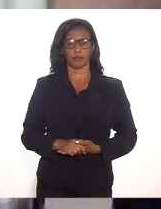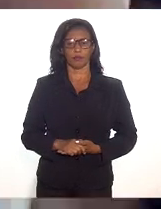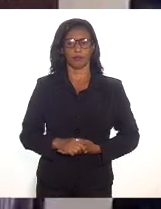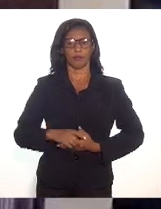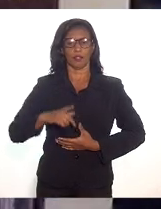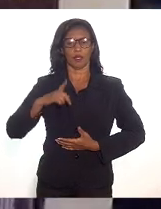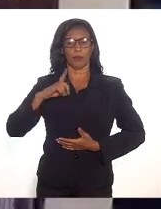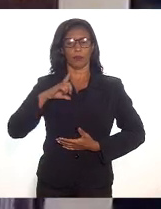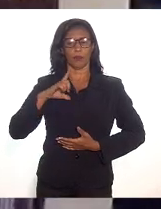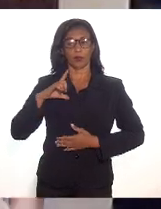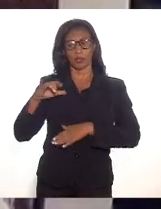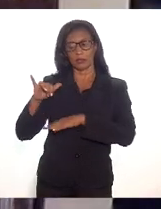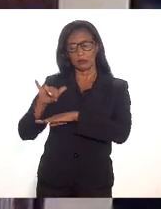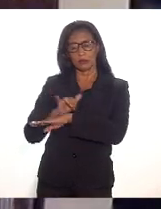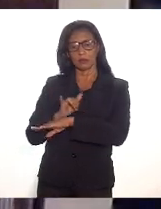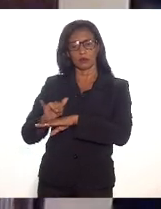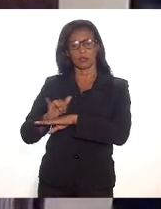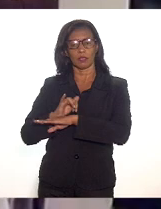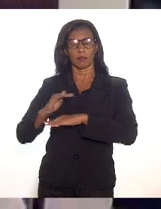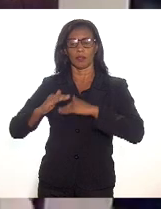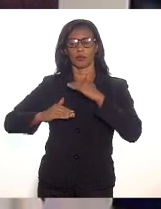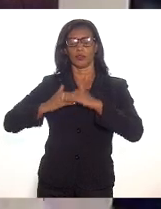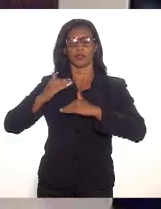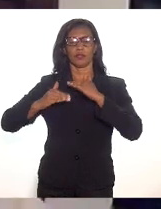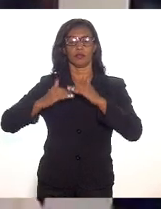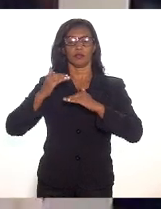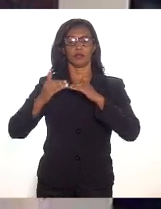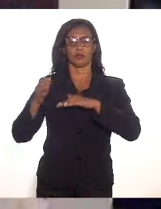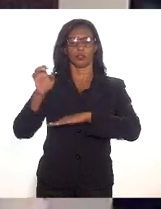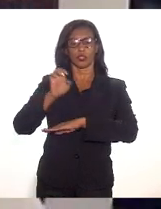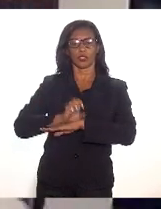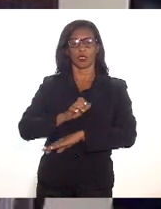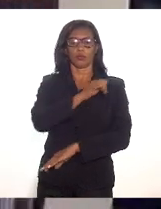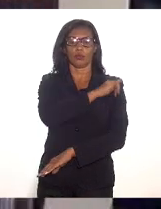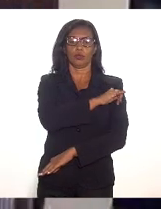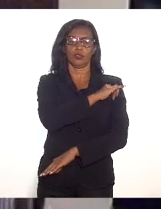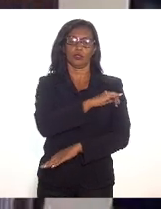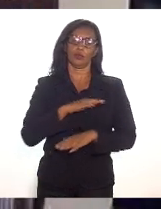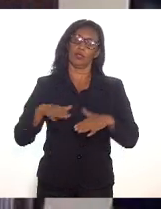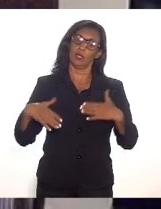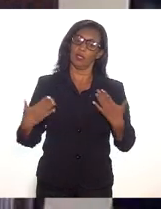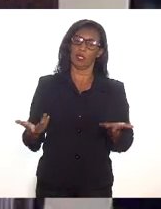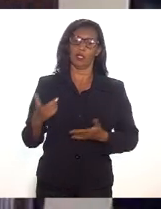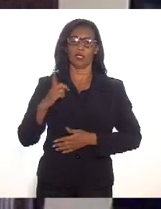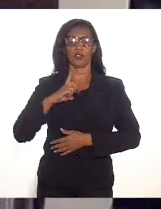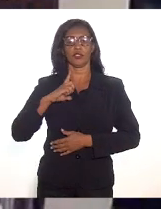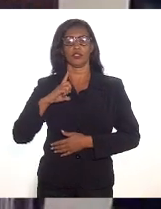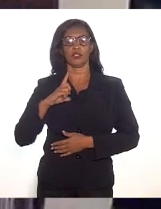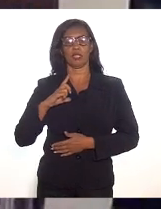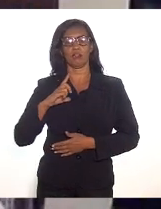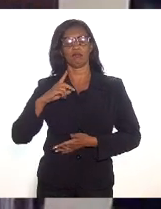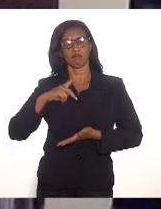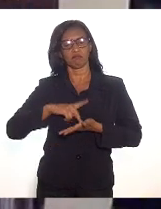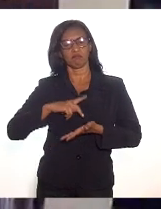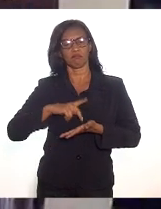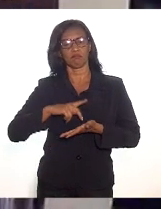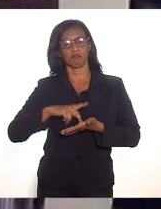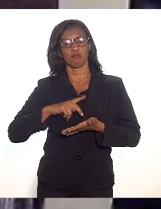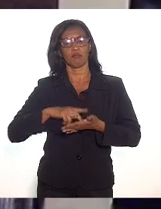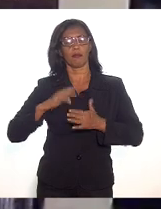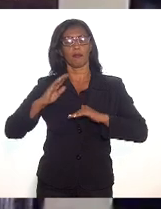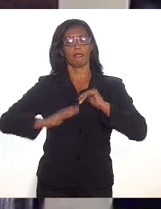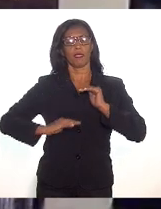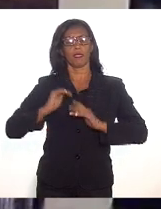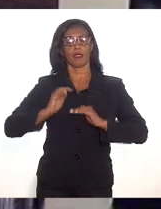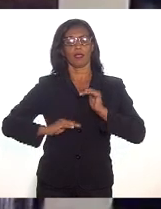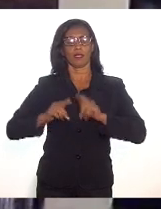elas serem estratégicas para o desenvolvimento do Estado do Rio de Janeiro. E aí a gente tem realmente a